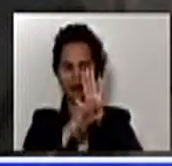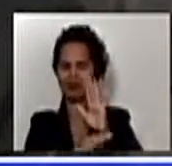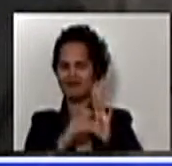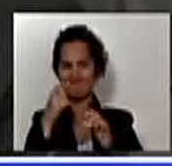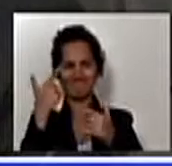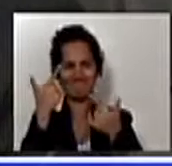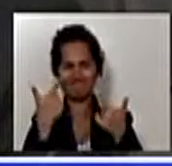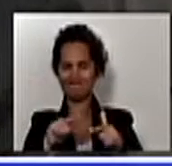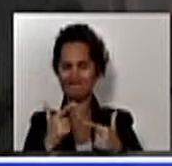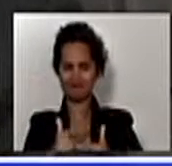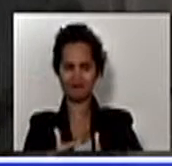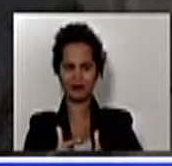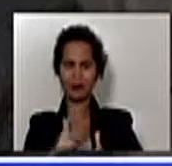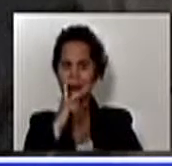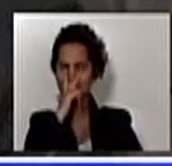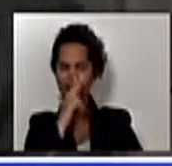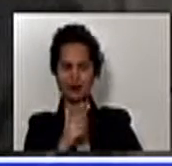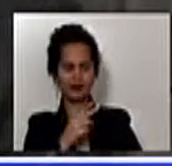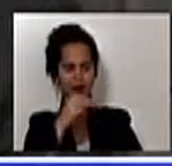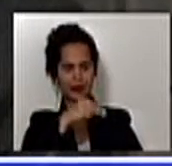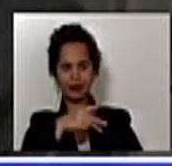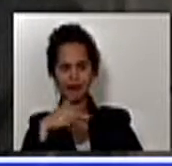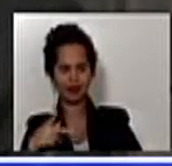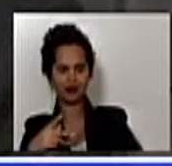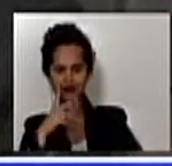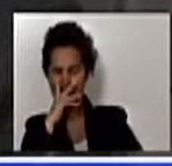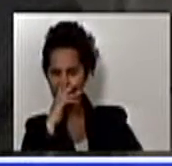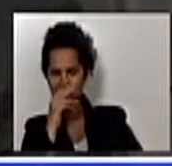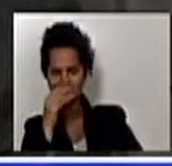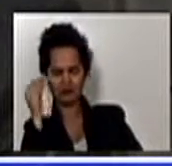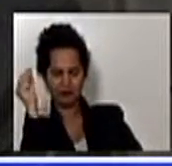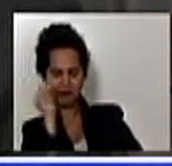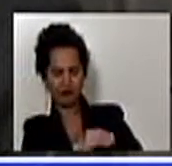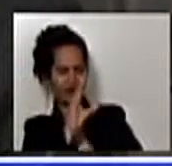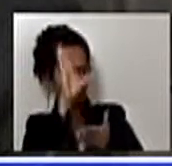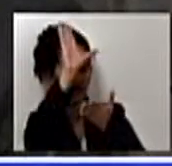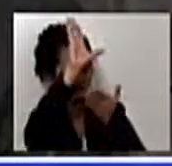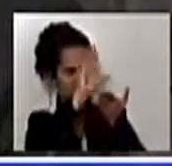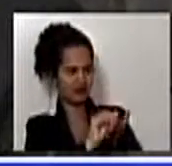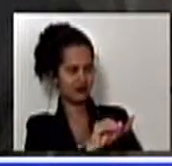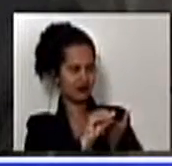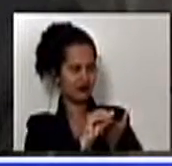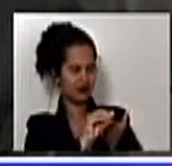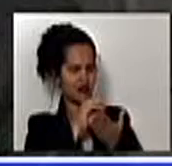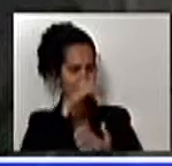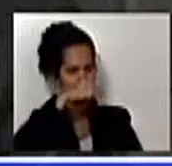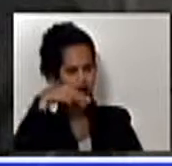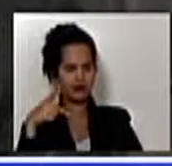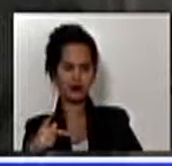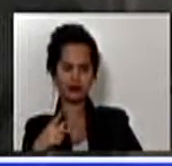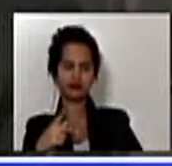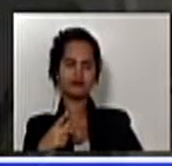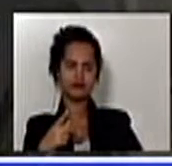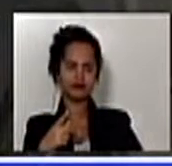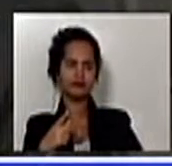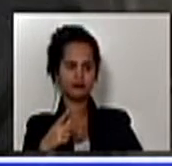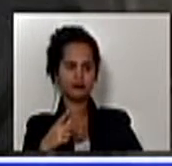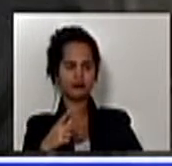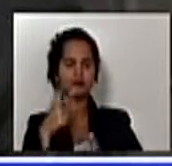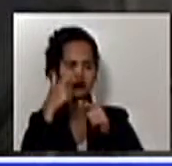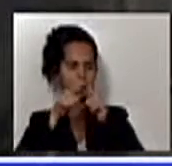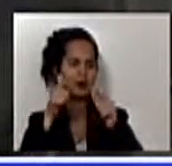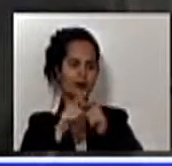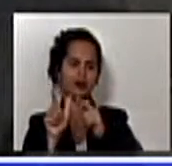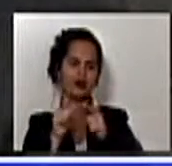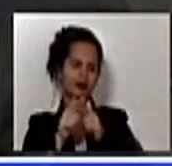instituição é um risco que corre a democracia, é um risco que corre